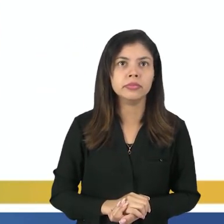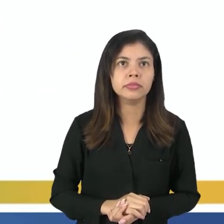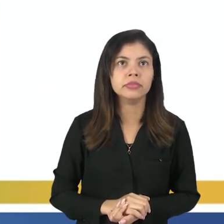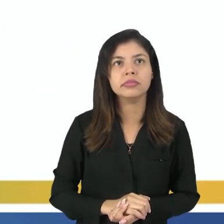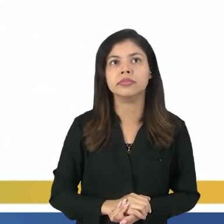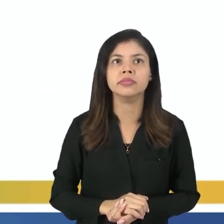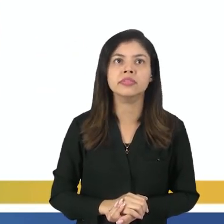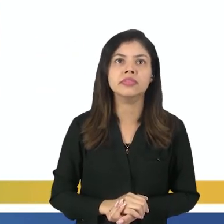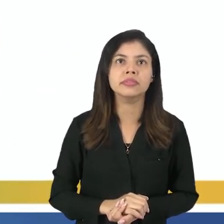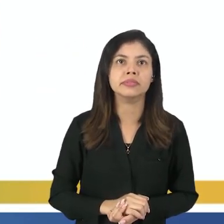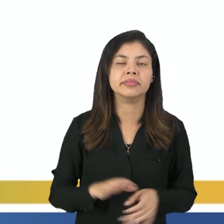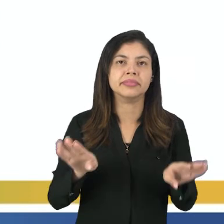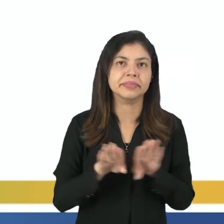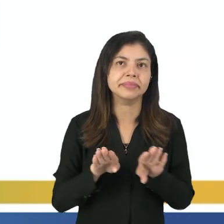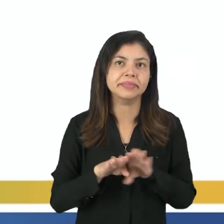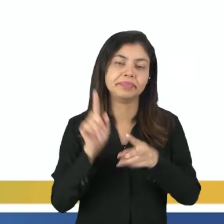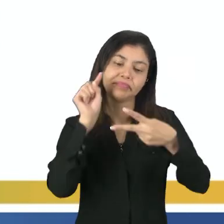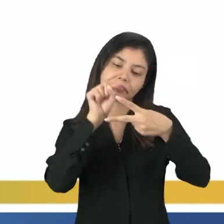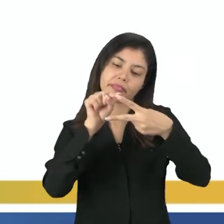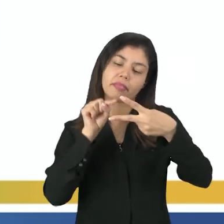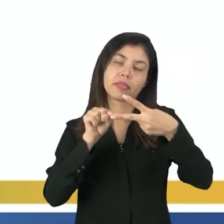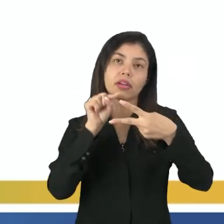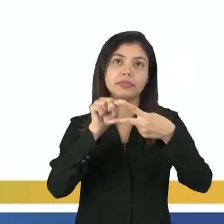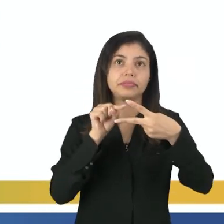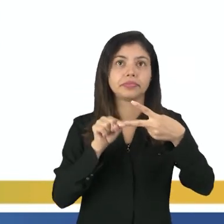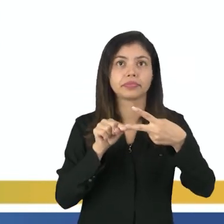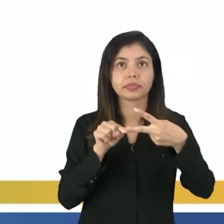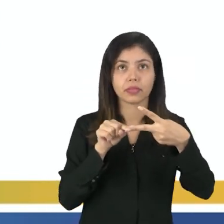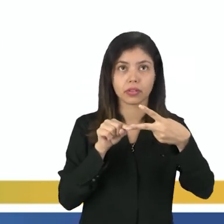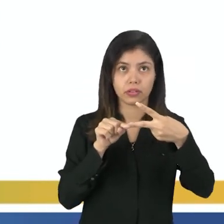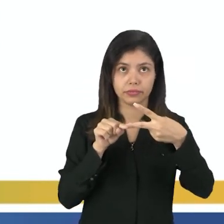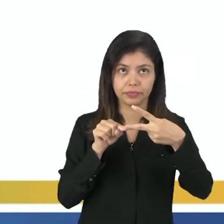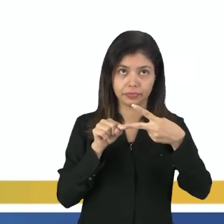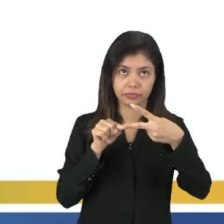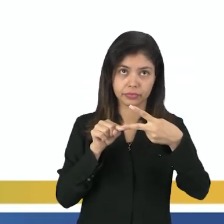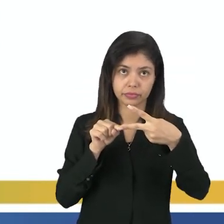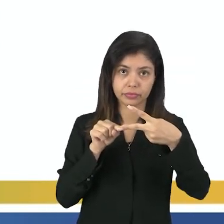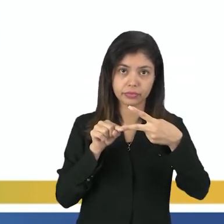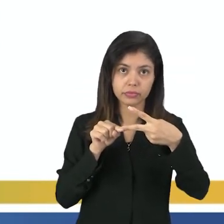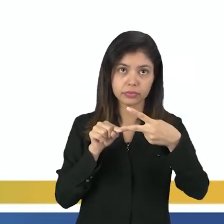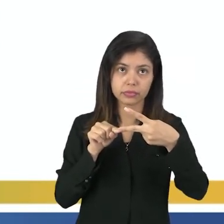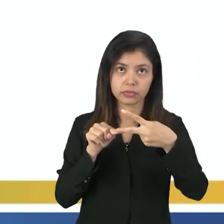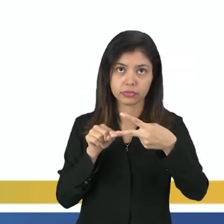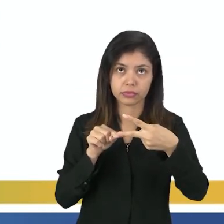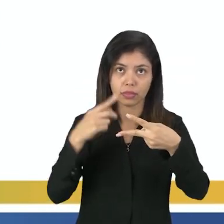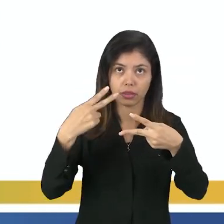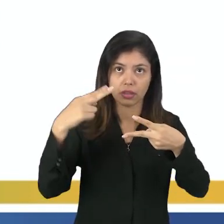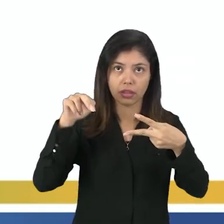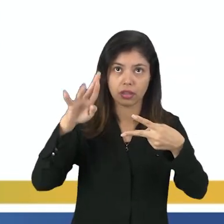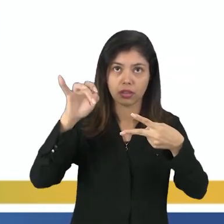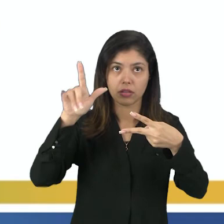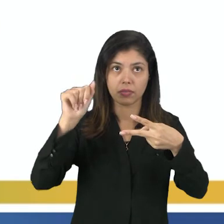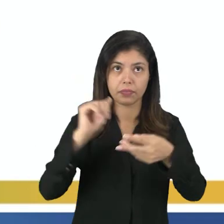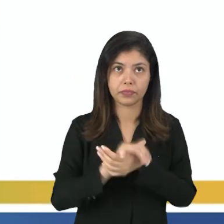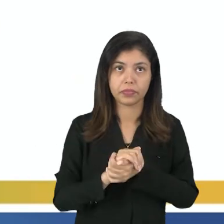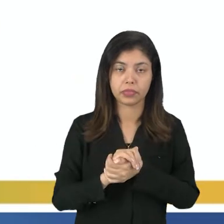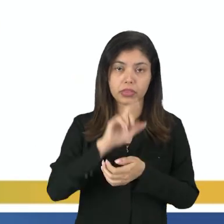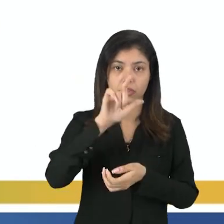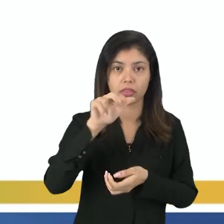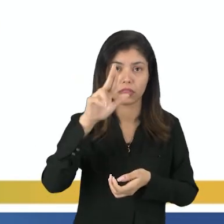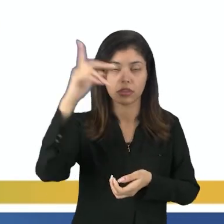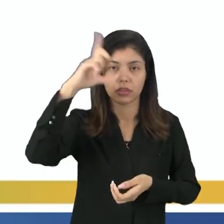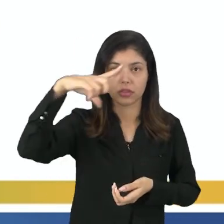na Lua. E aí temos dois tipos de eclipse lunar. Tem o eclipse penumbral e tem o eclipse